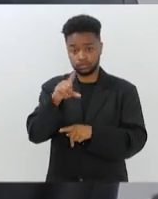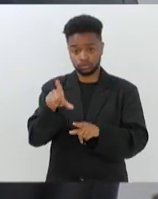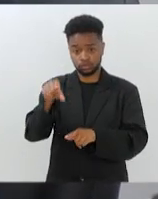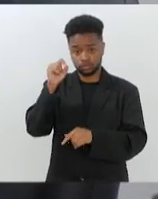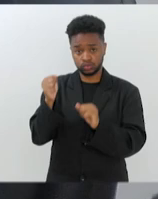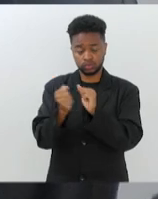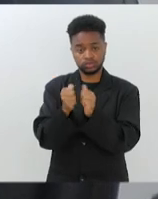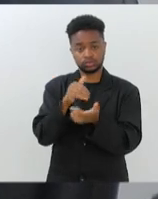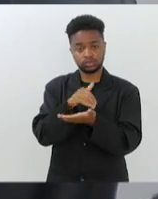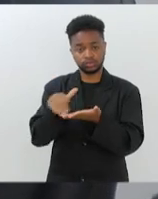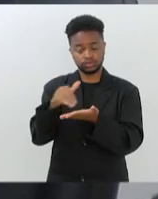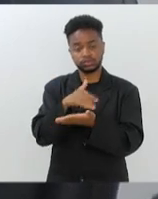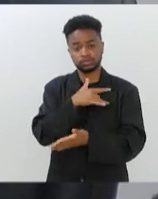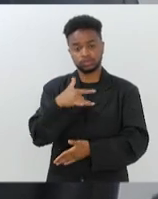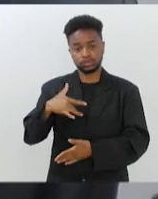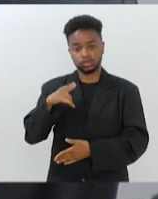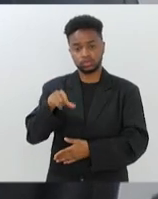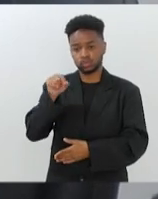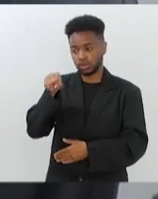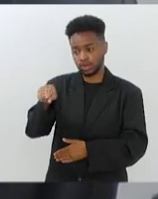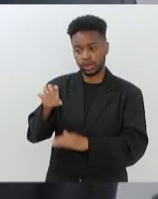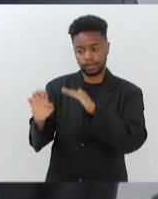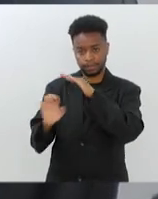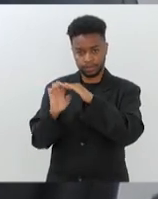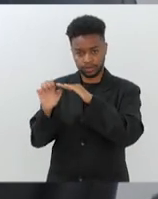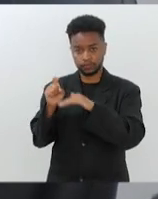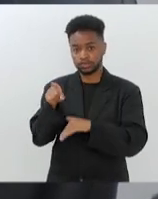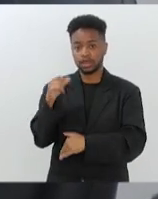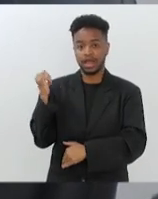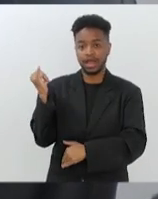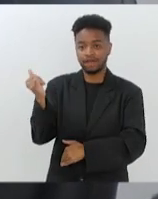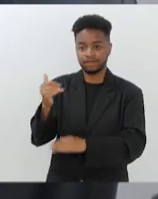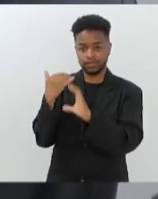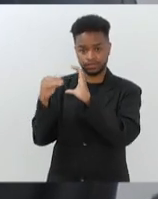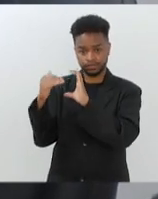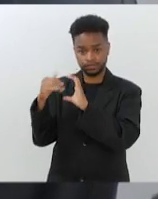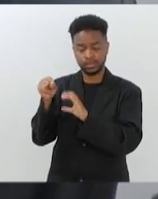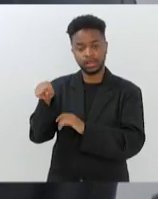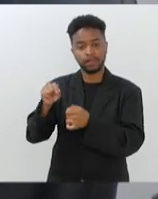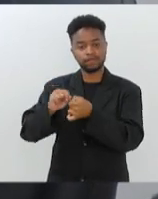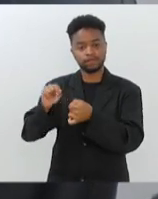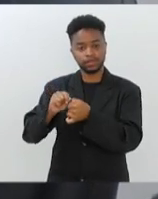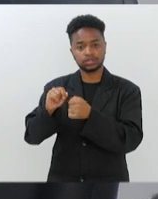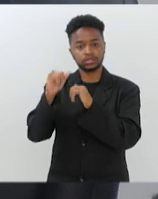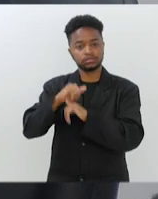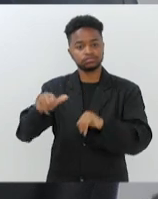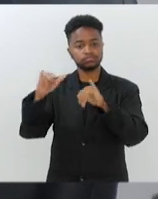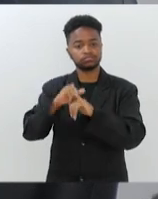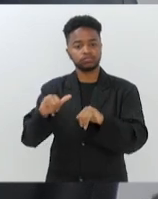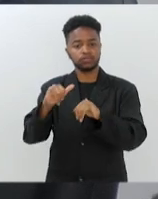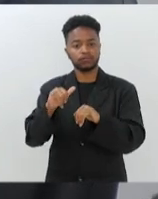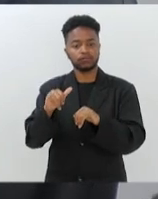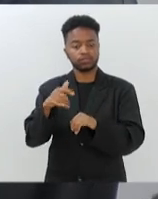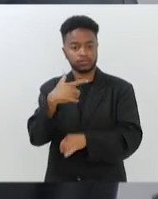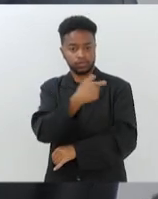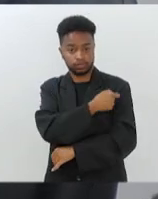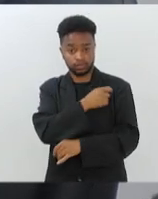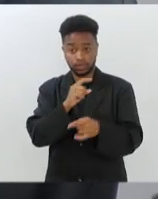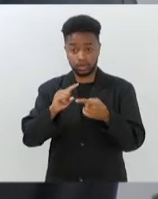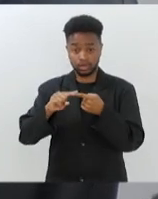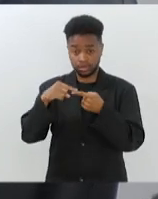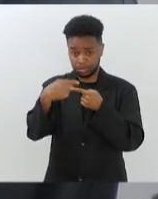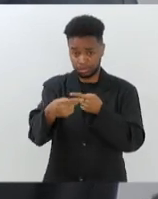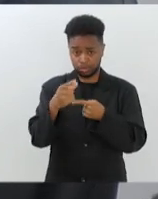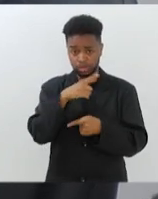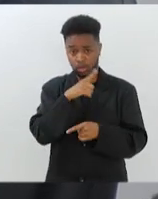Secretaria de Saúde escolheu a agência X aí o senhor comunicou Por e-mail que a gente ass vai fazer a campanha da vacinação na próxima campanha